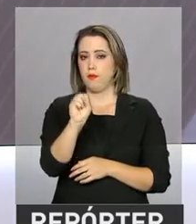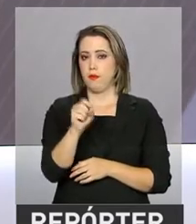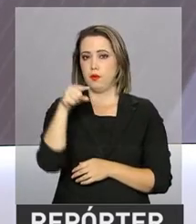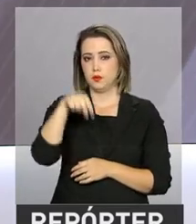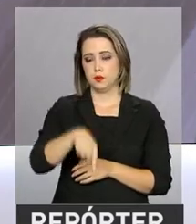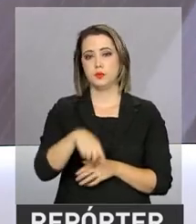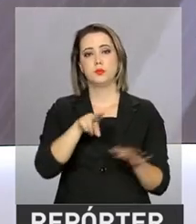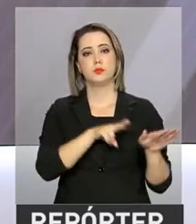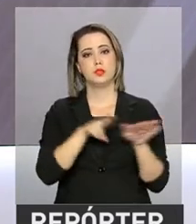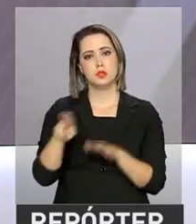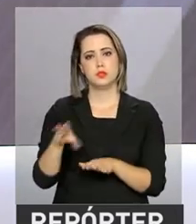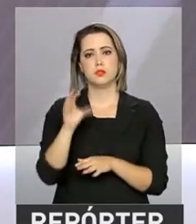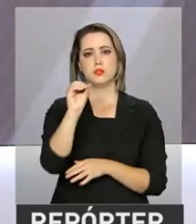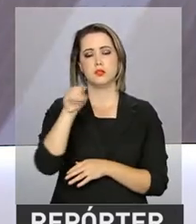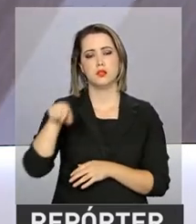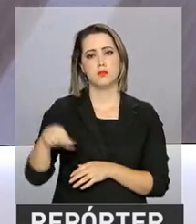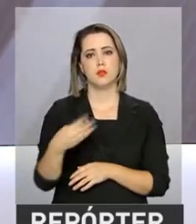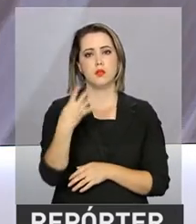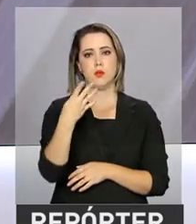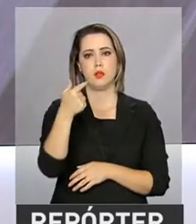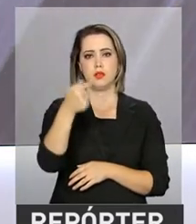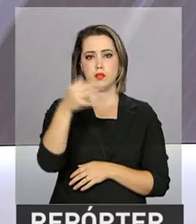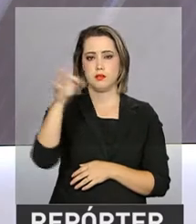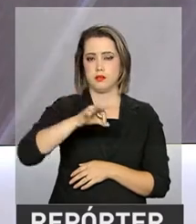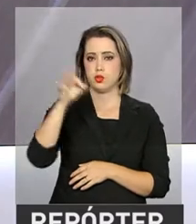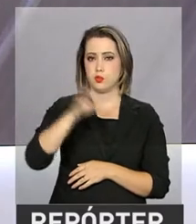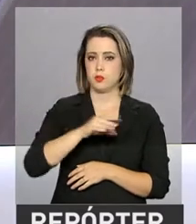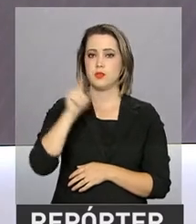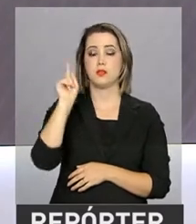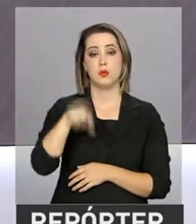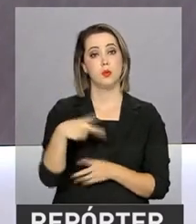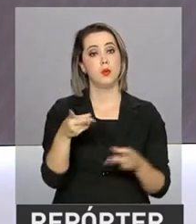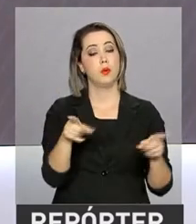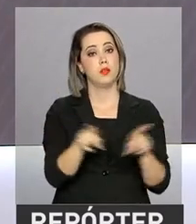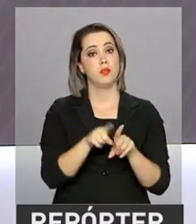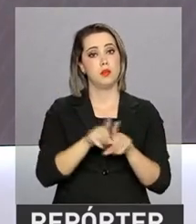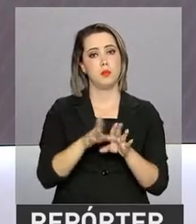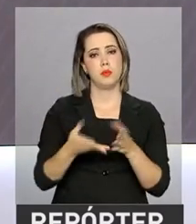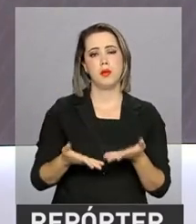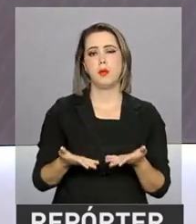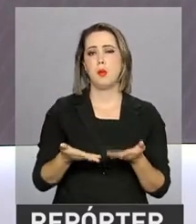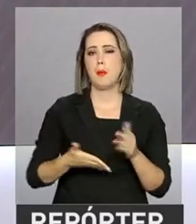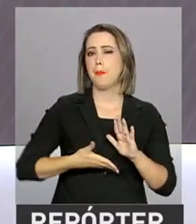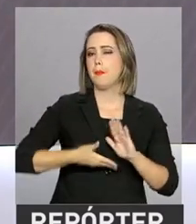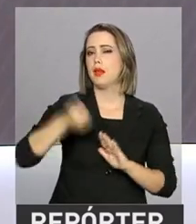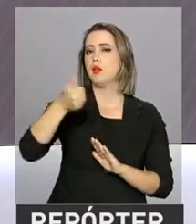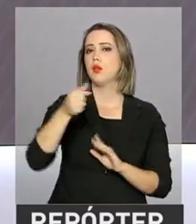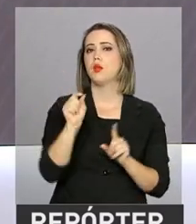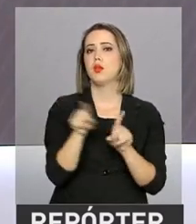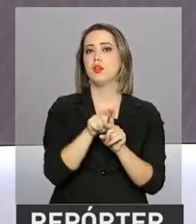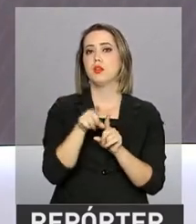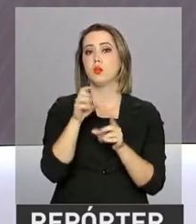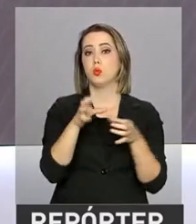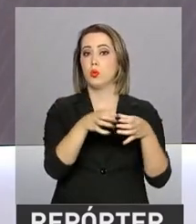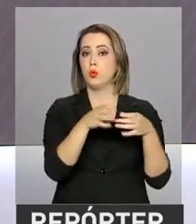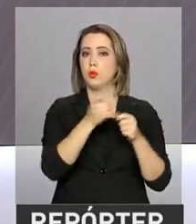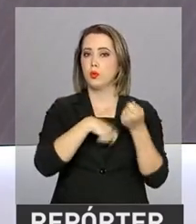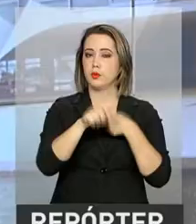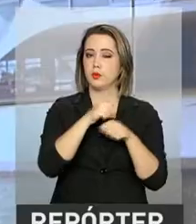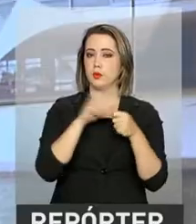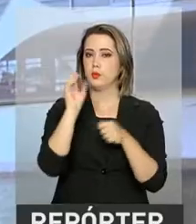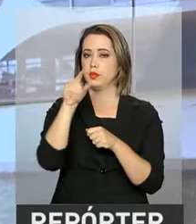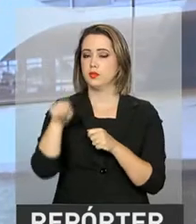de 0,47%. A expectativa é também melhor que a da equipe econômica, que é de